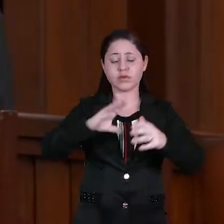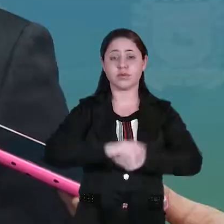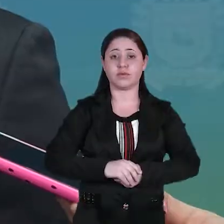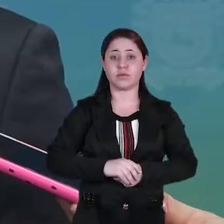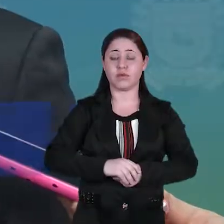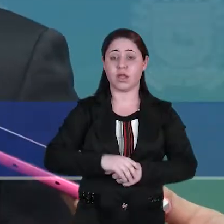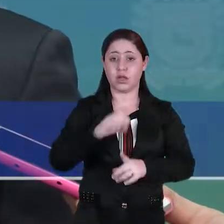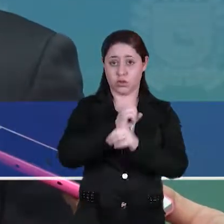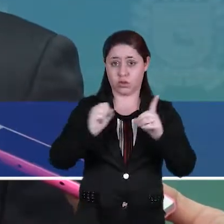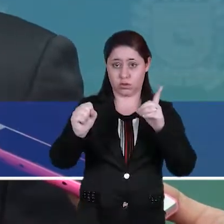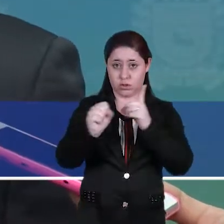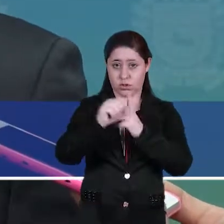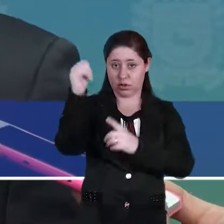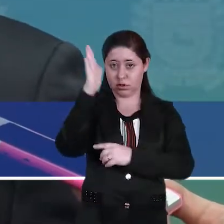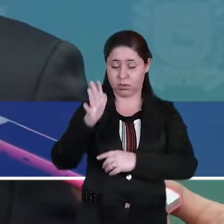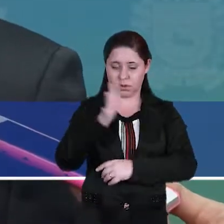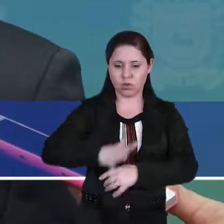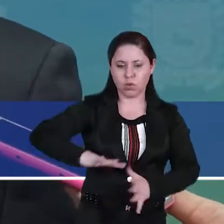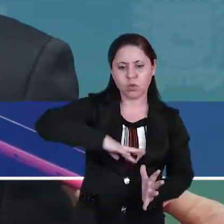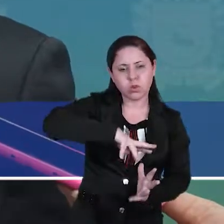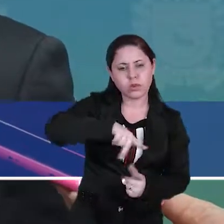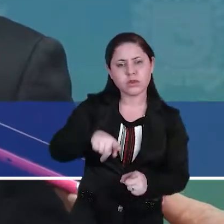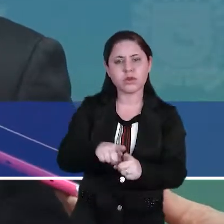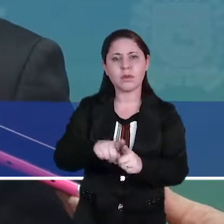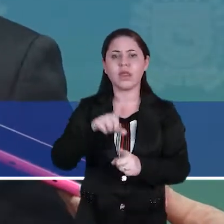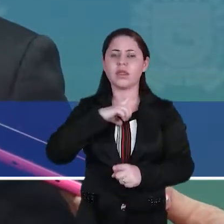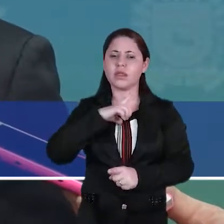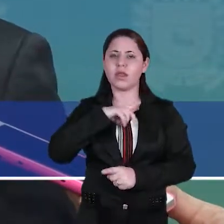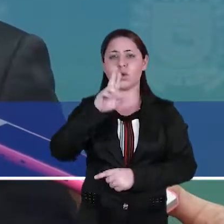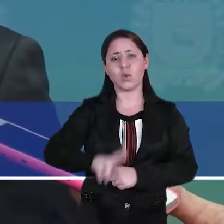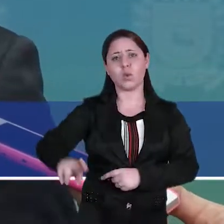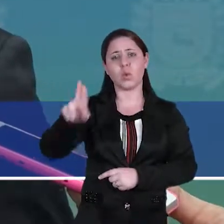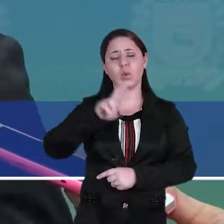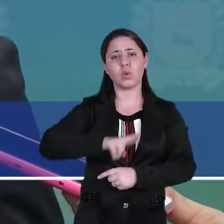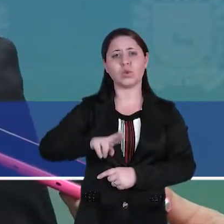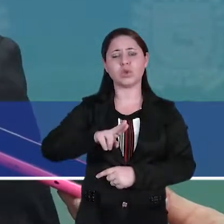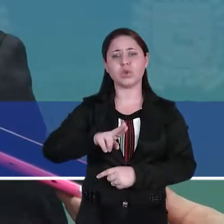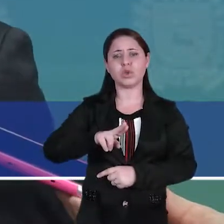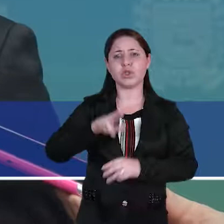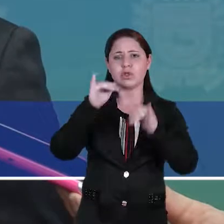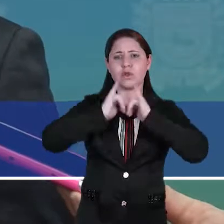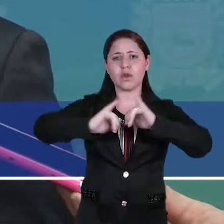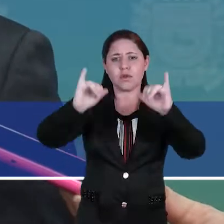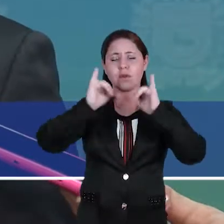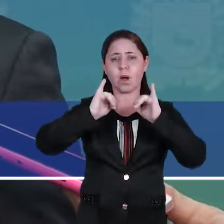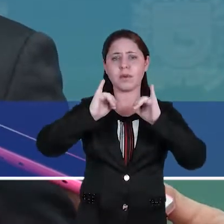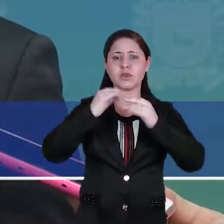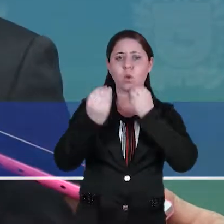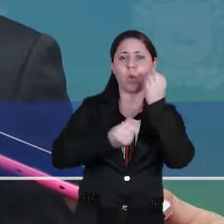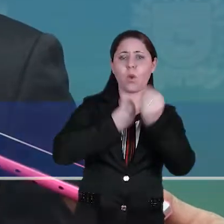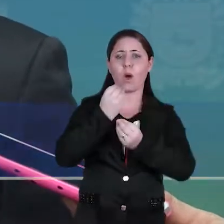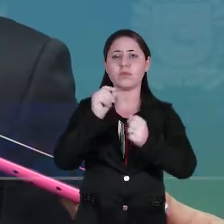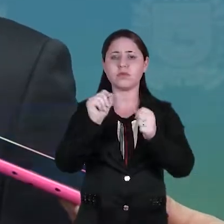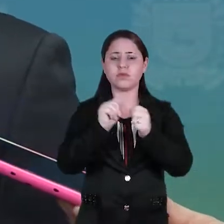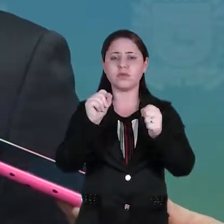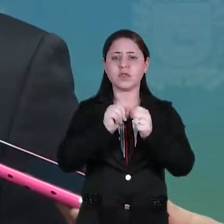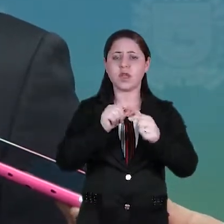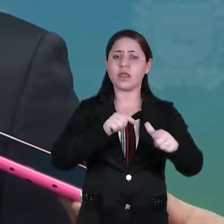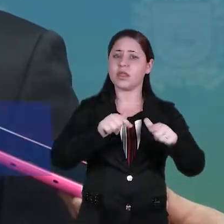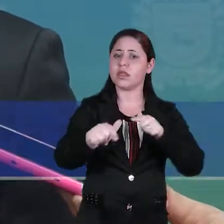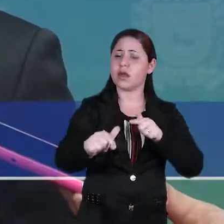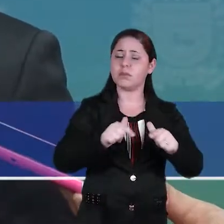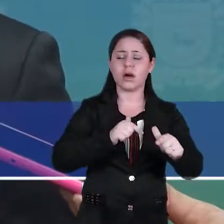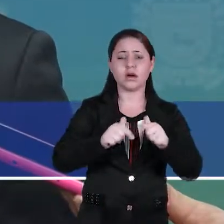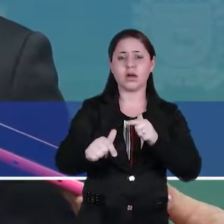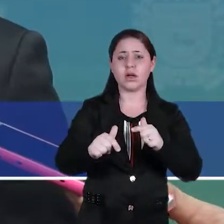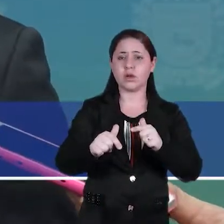dados. Toda a sociedade brasileira e globalmente tem se beneficiado do uso de dados tratados para